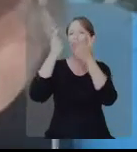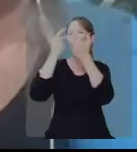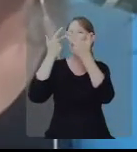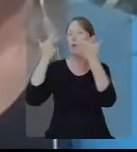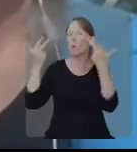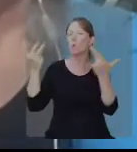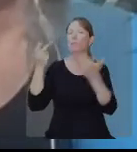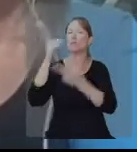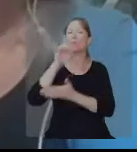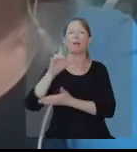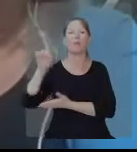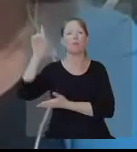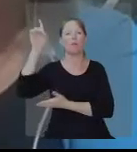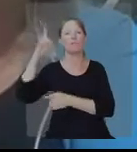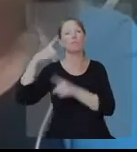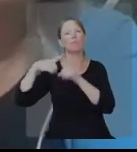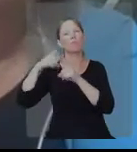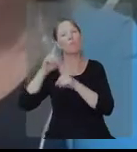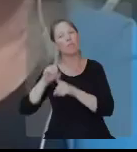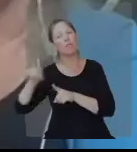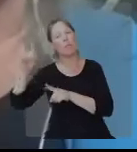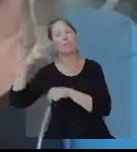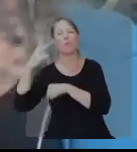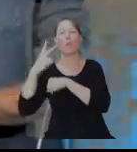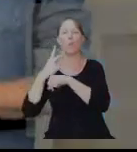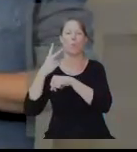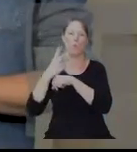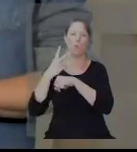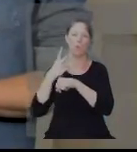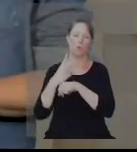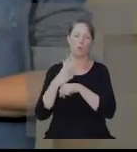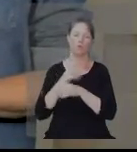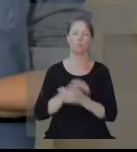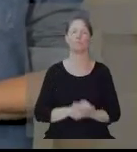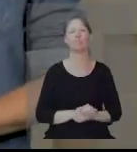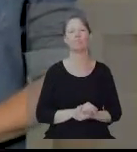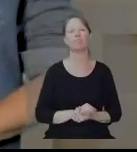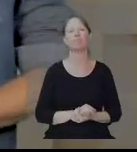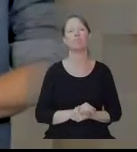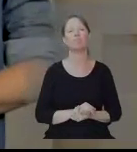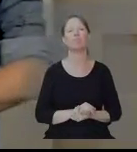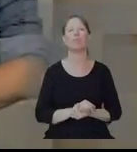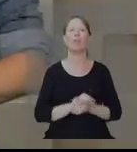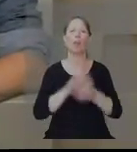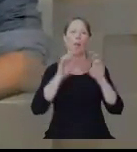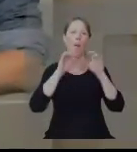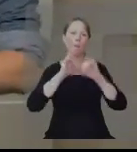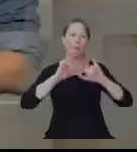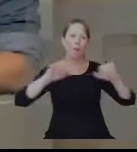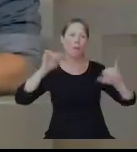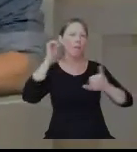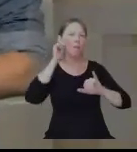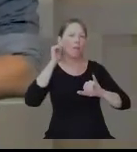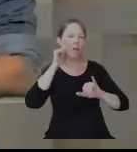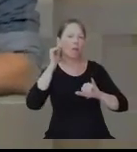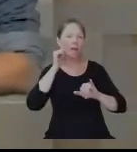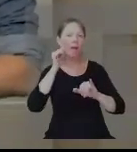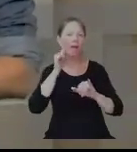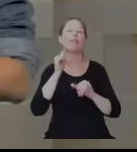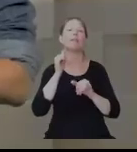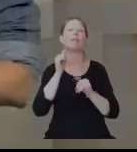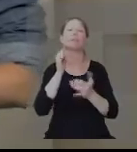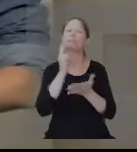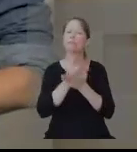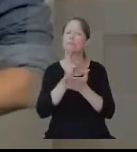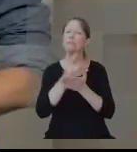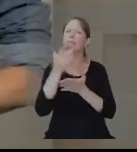a nossa ansiedade, porque Ele tem cuidado de nós. E o programa Entre Elas e Deus vai ao ar todas as terças-feiras, às